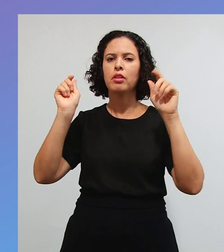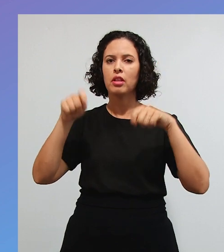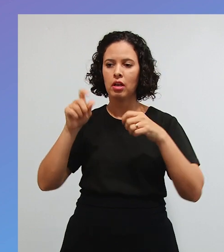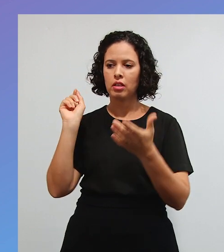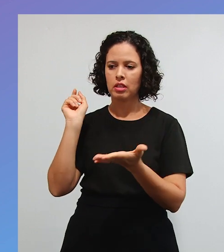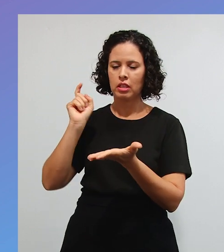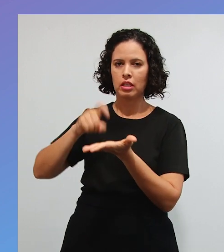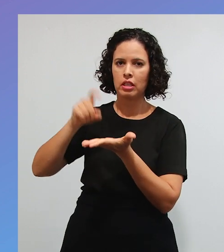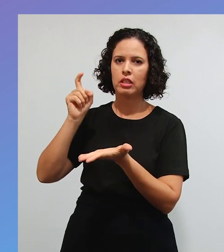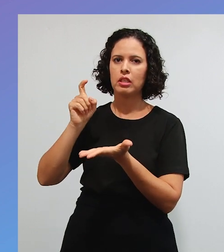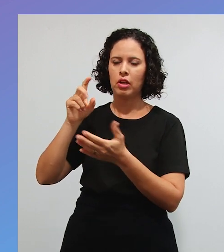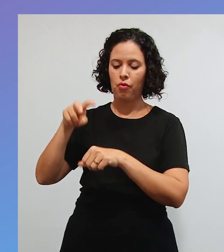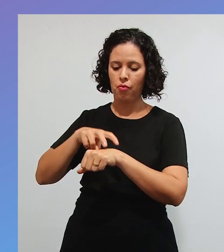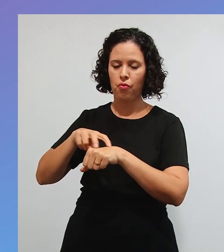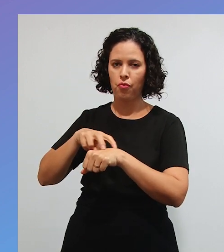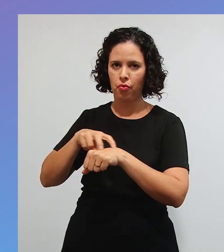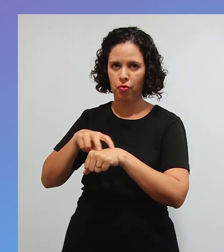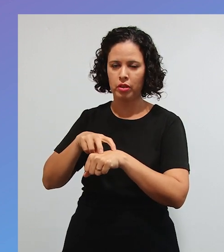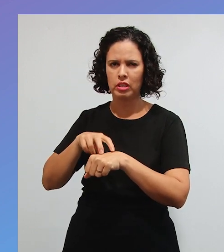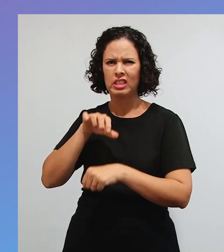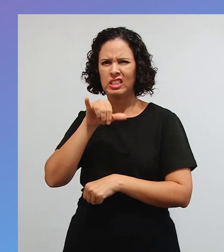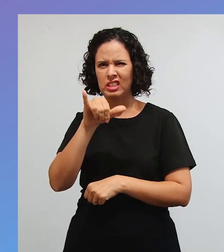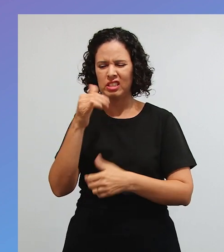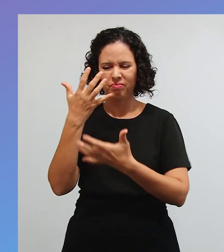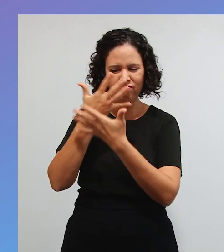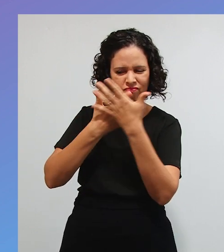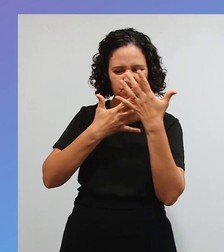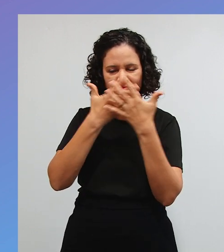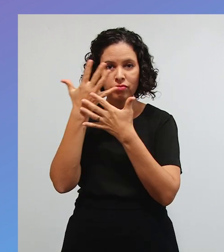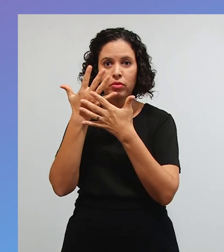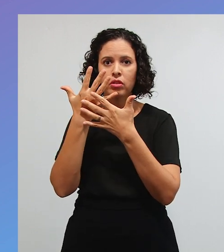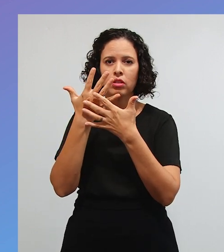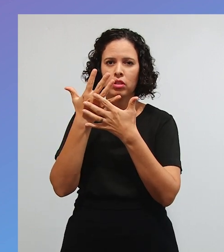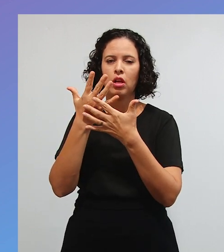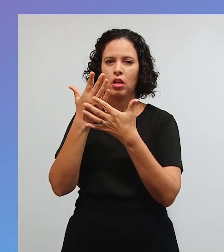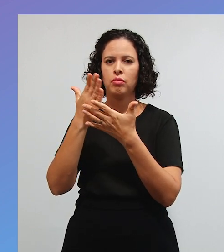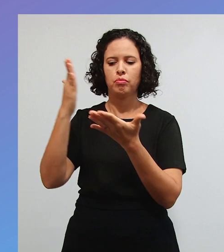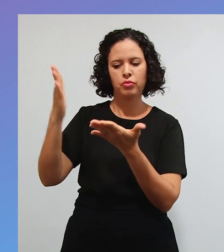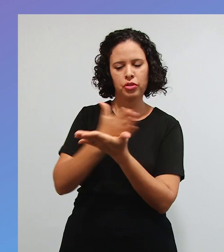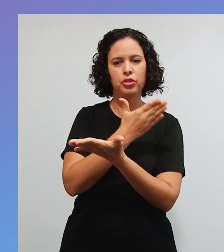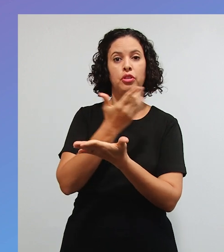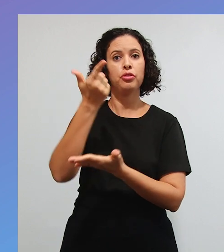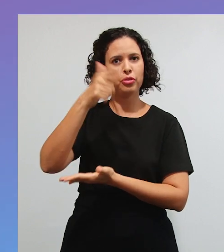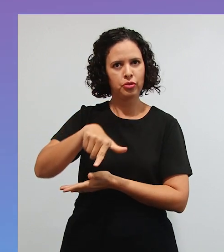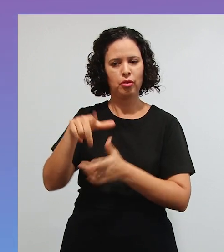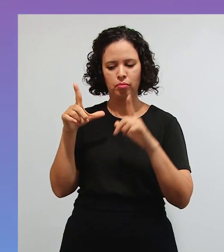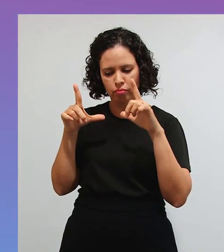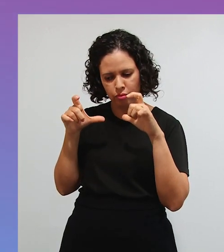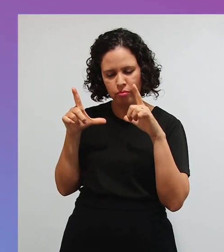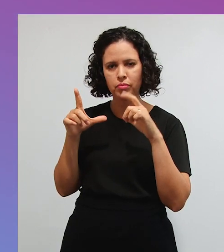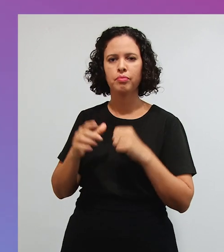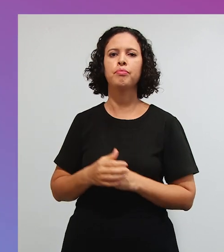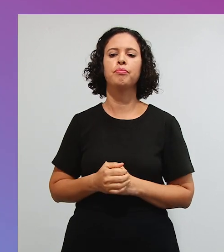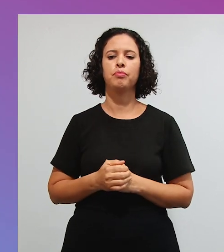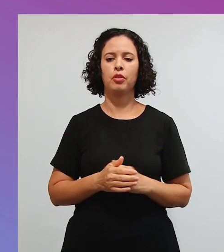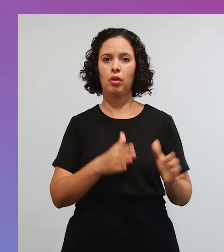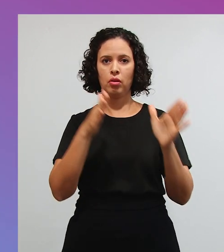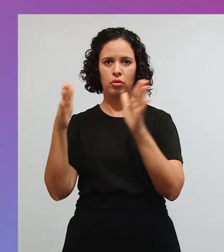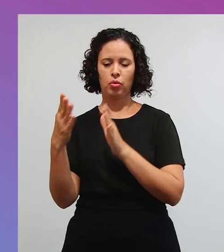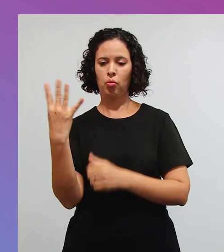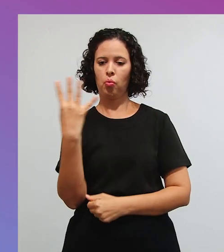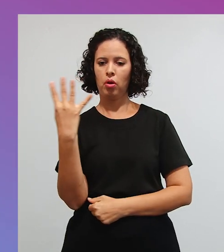botão verde abaixo. Caso não esteja com uma boa resolução, repita a tentativa. Passo